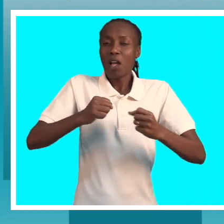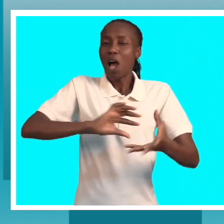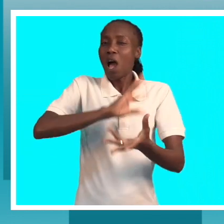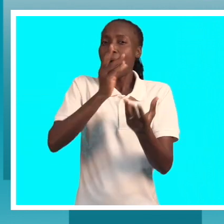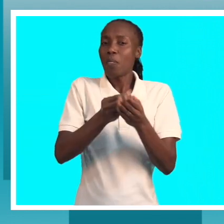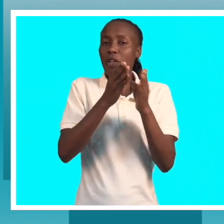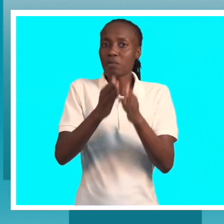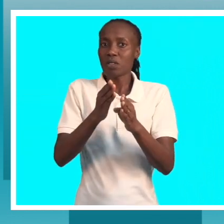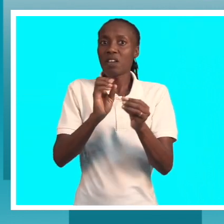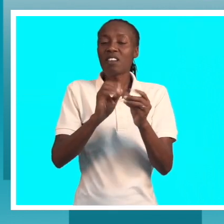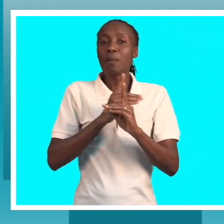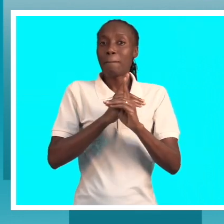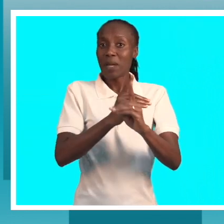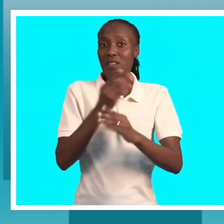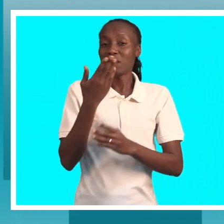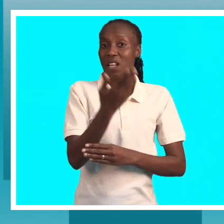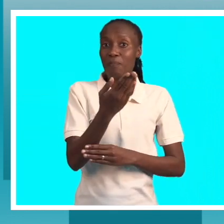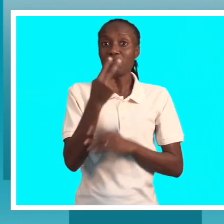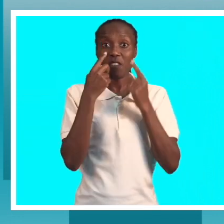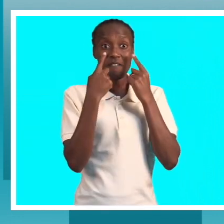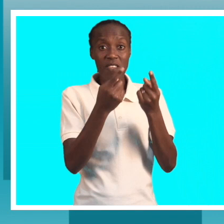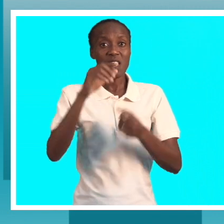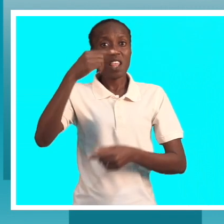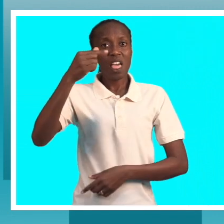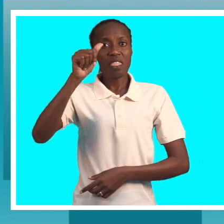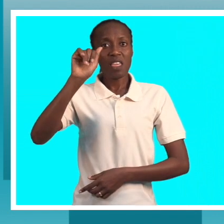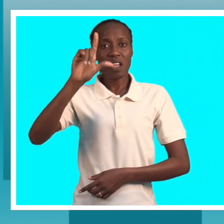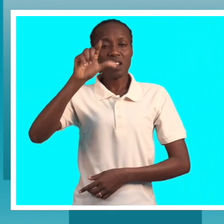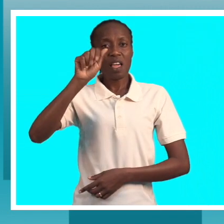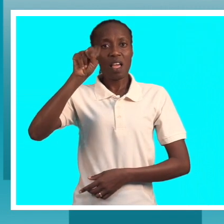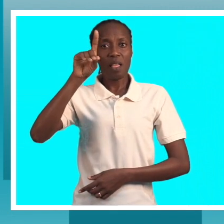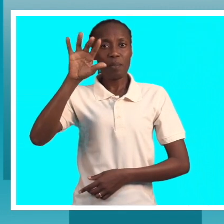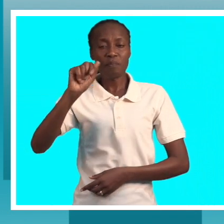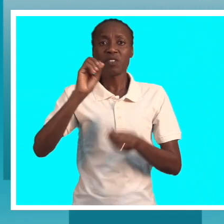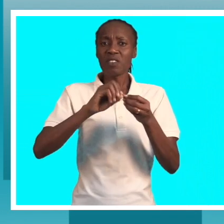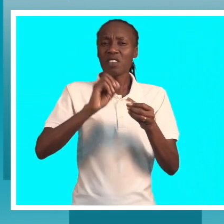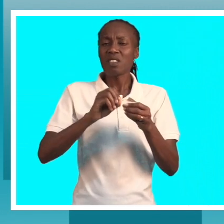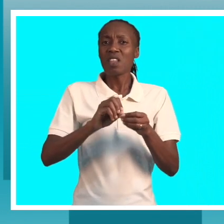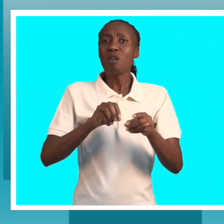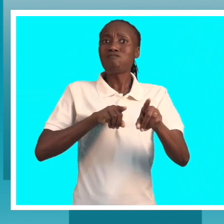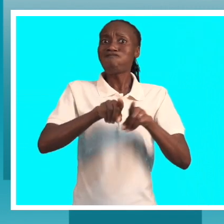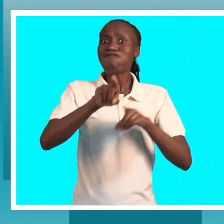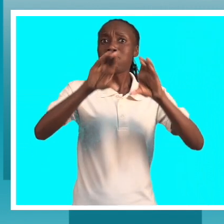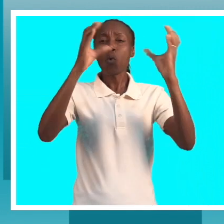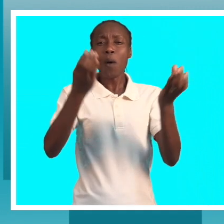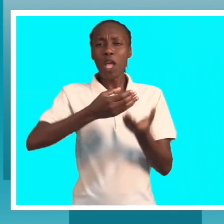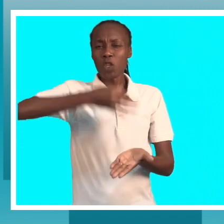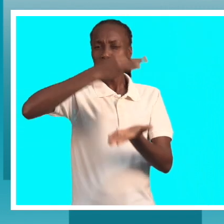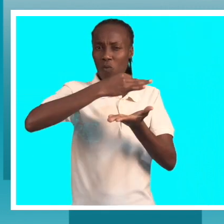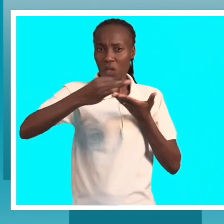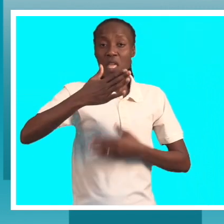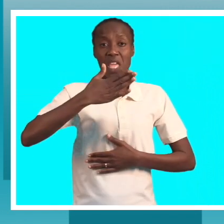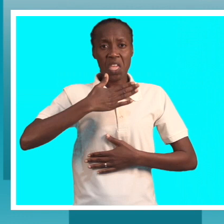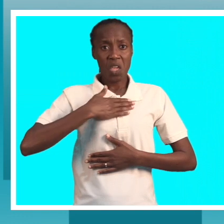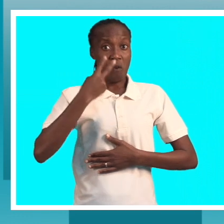esforço, à delegação toda que esteve lá na Tailândia, dizer que fizeram um excelente campeonato do